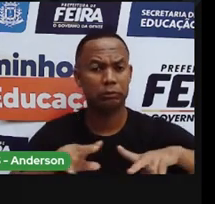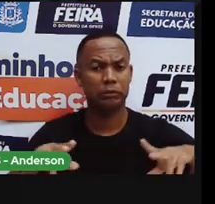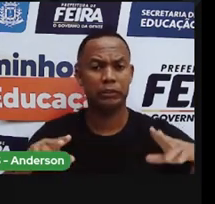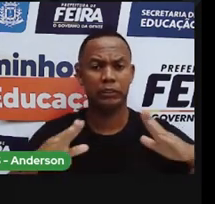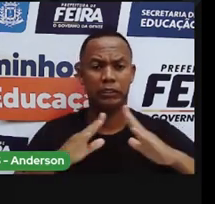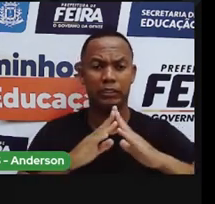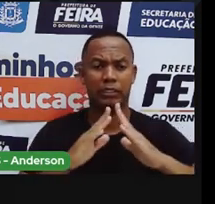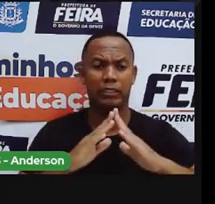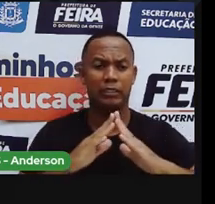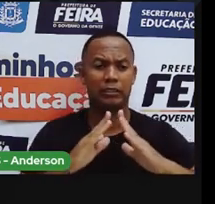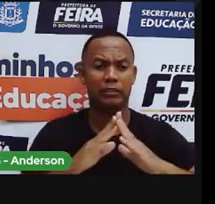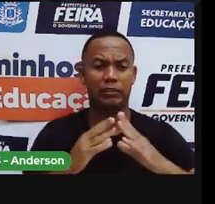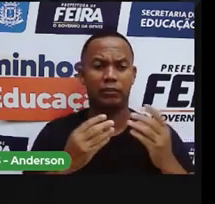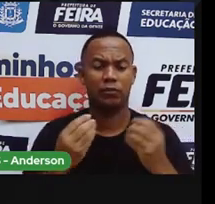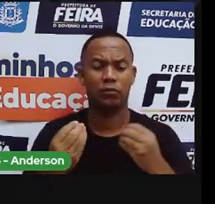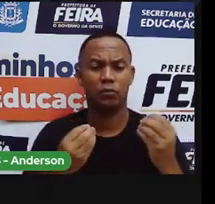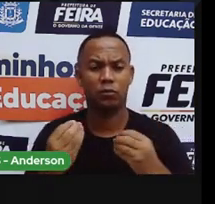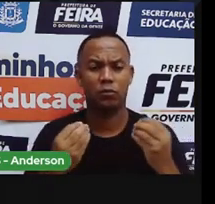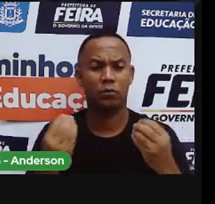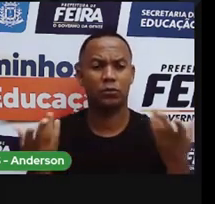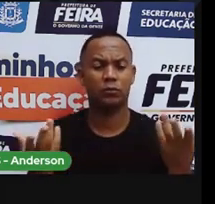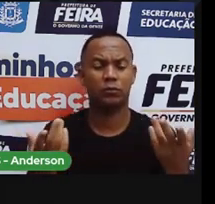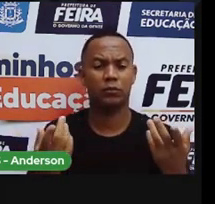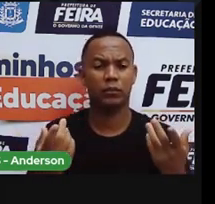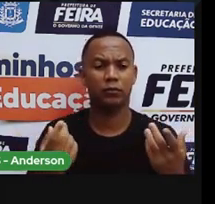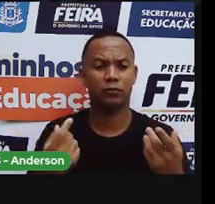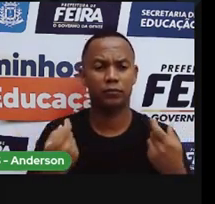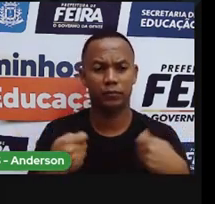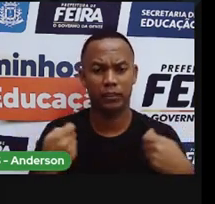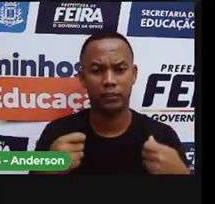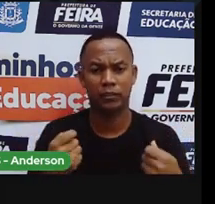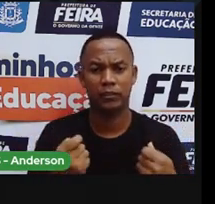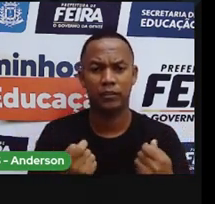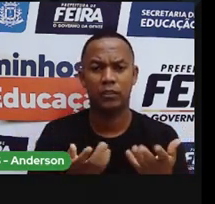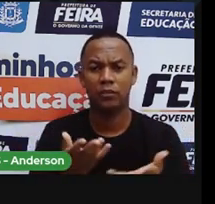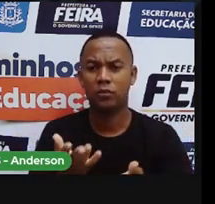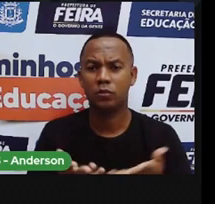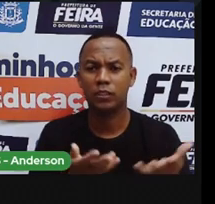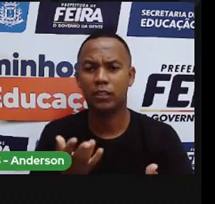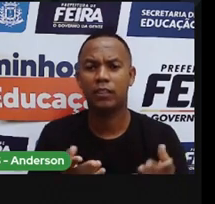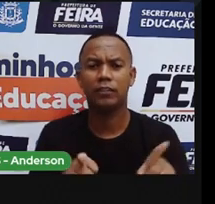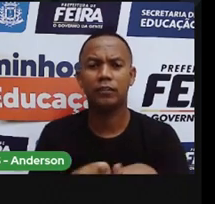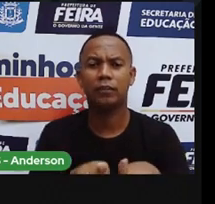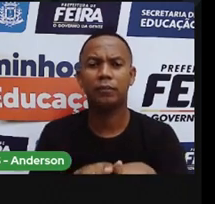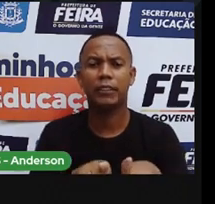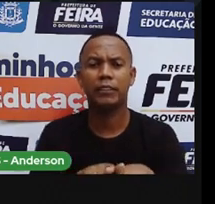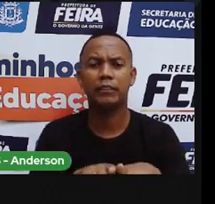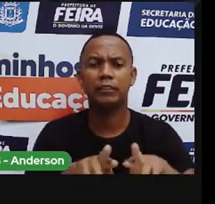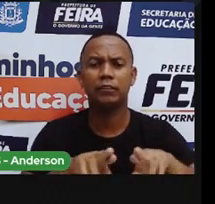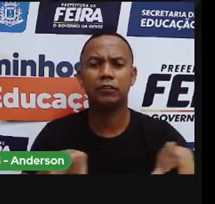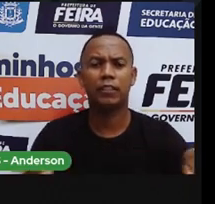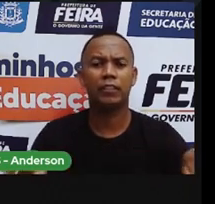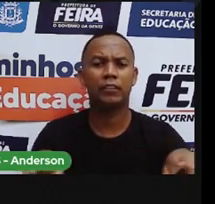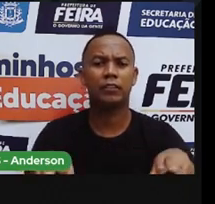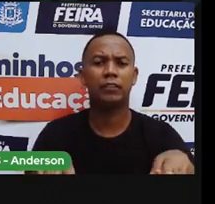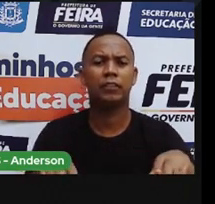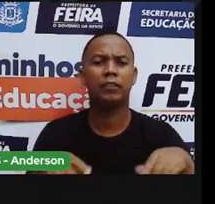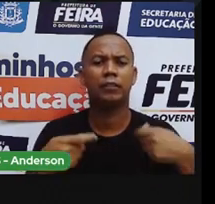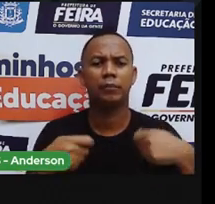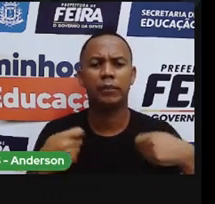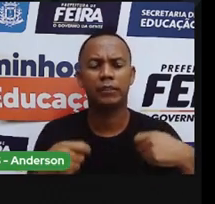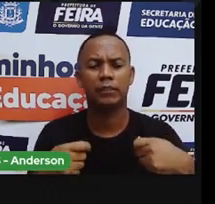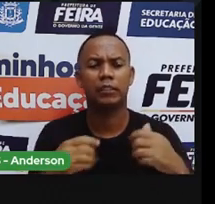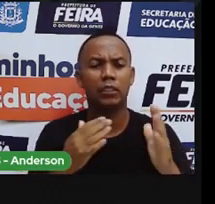o cimento que foi extraído da natureza, né, os minerais, para poder construir a nossa